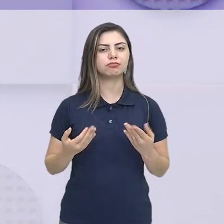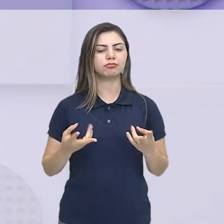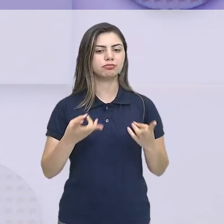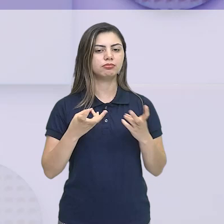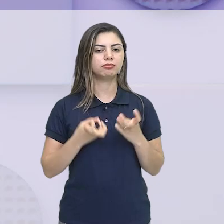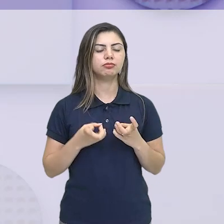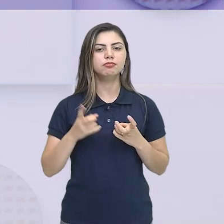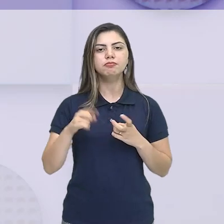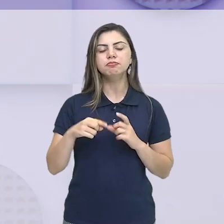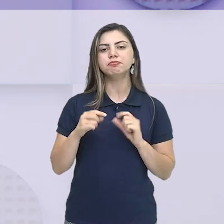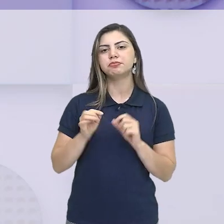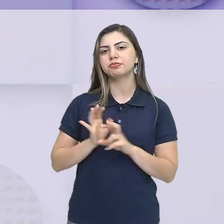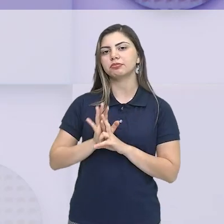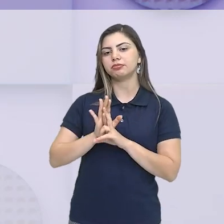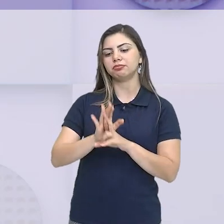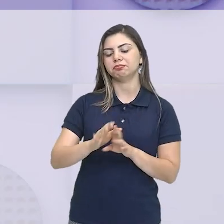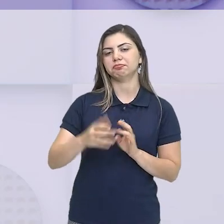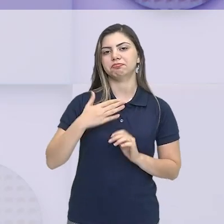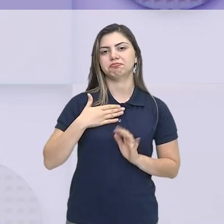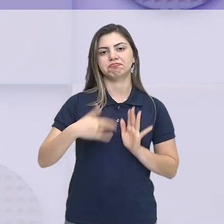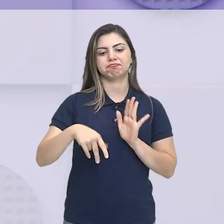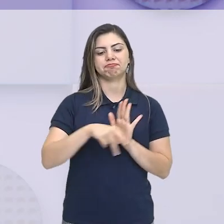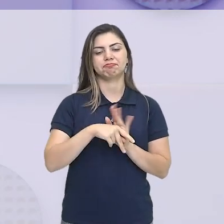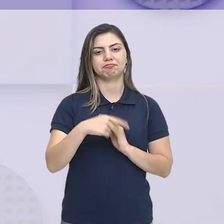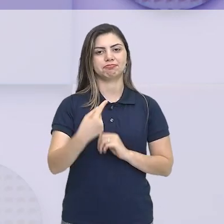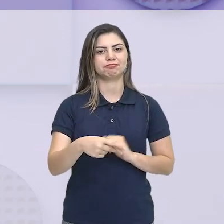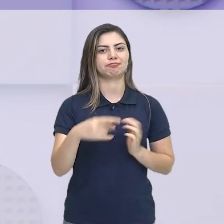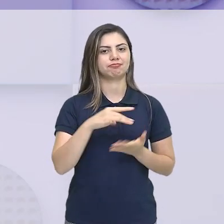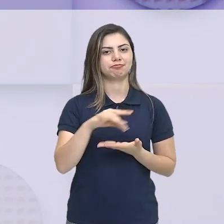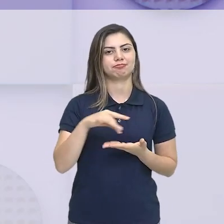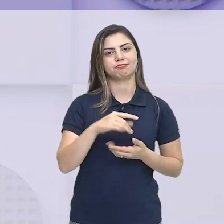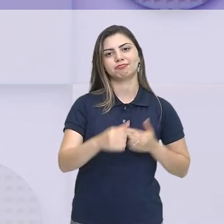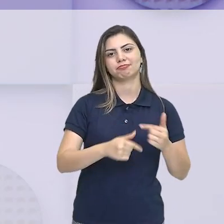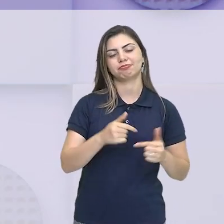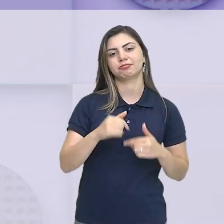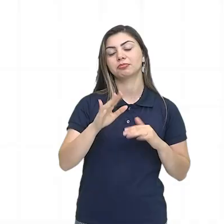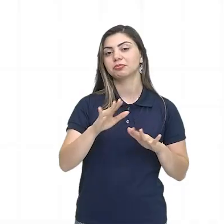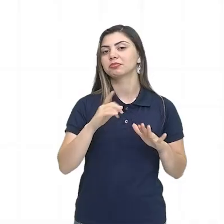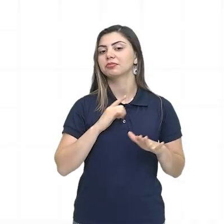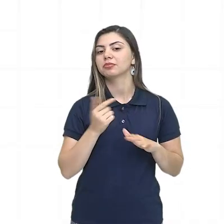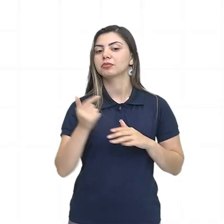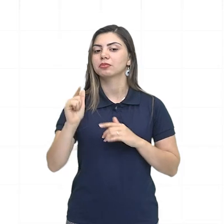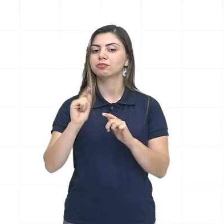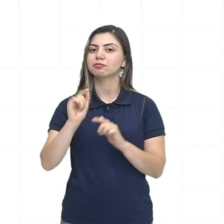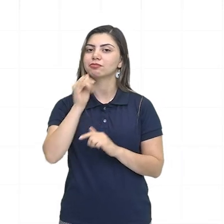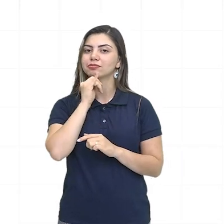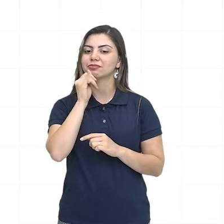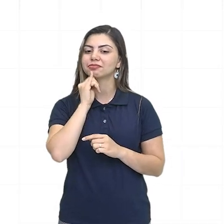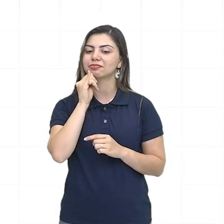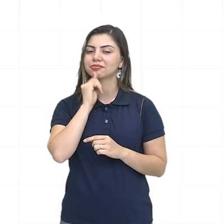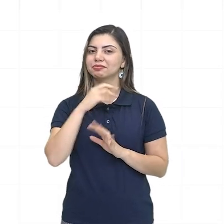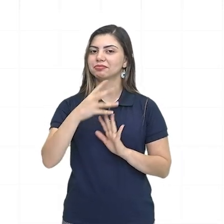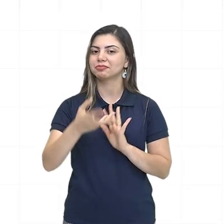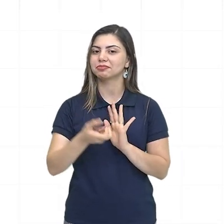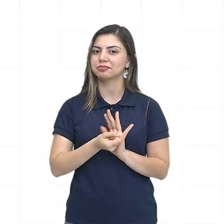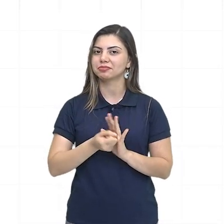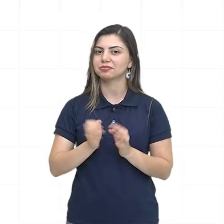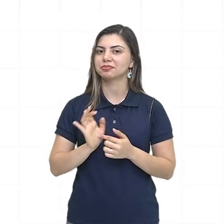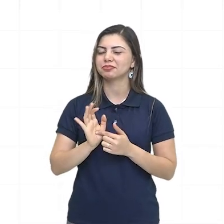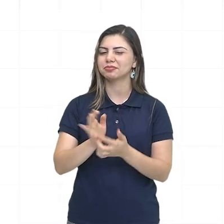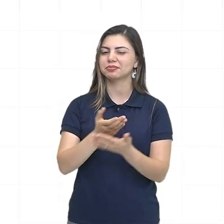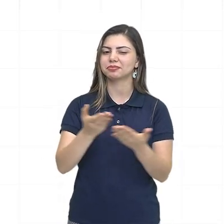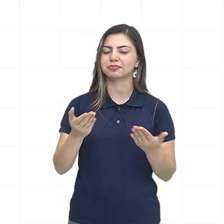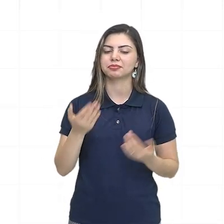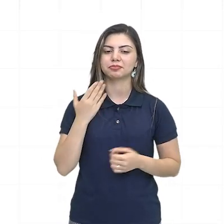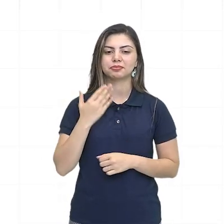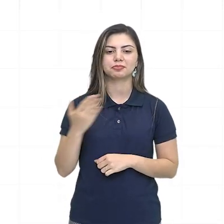representa a minha pertença ao centro de mídias. Vamos ver alguns outros exemplos mais práticos do nosso dia a dia. Olha,